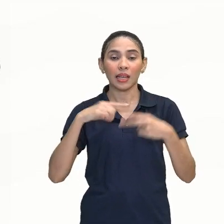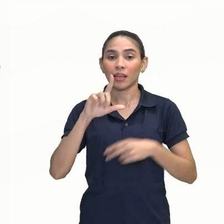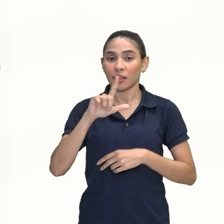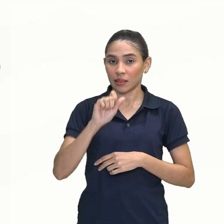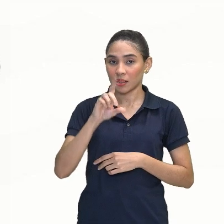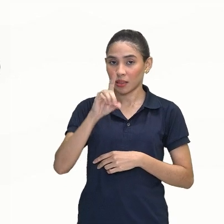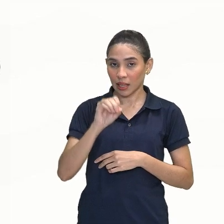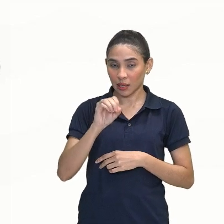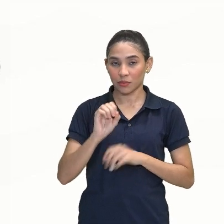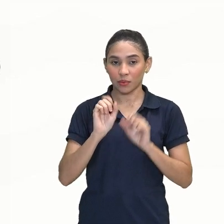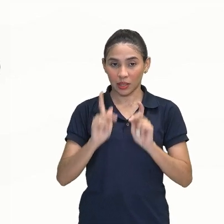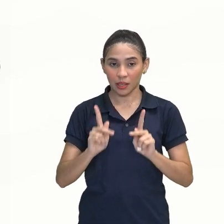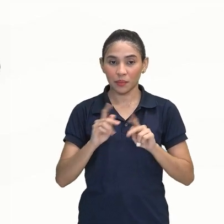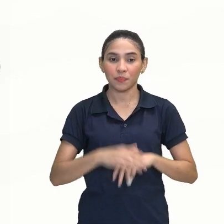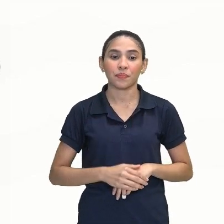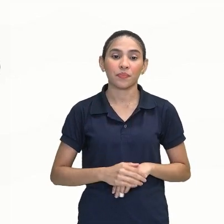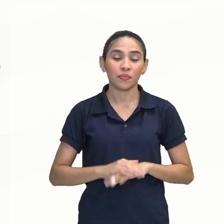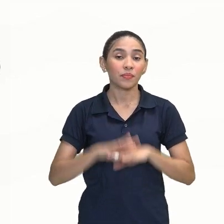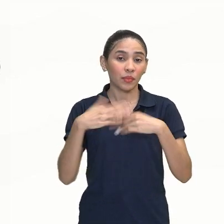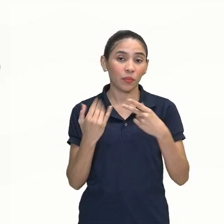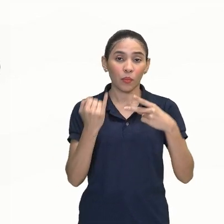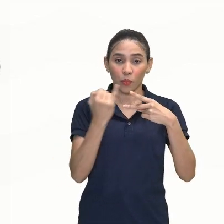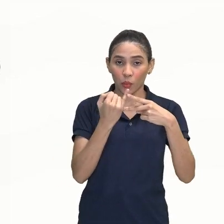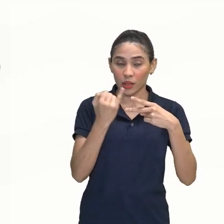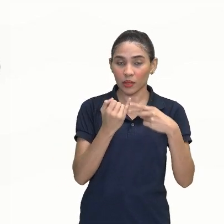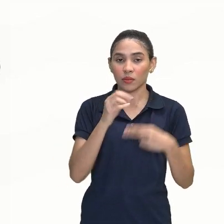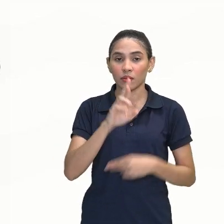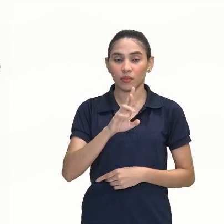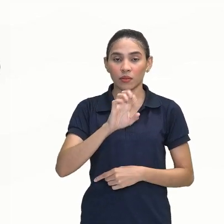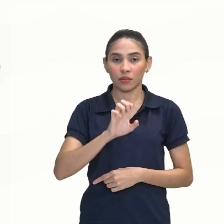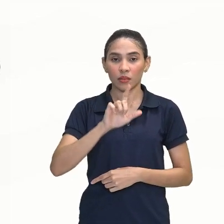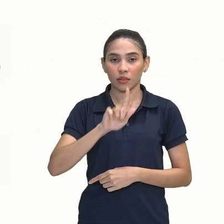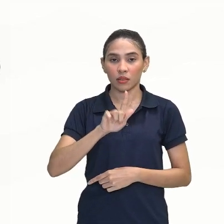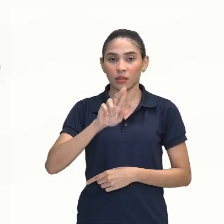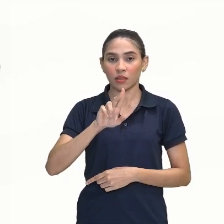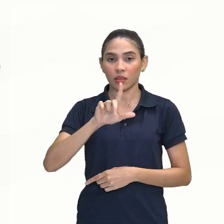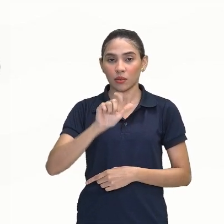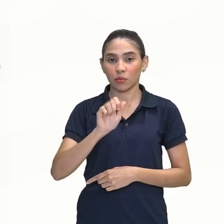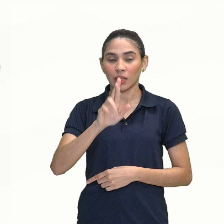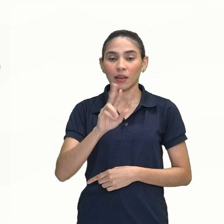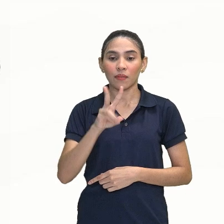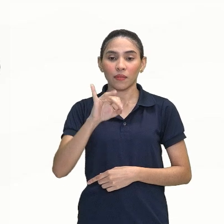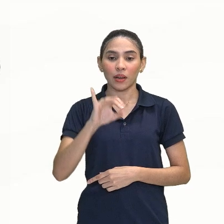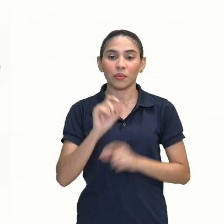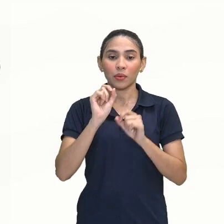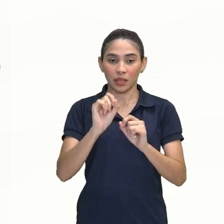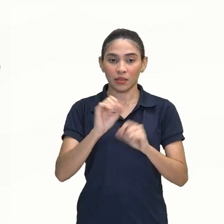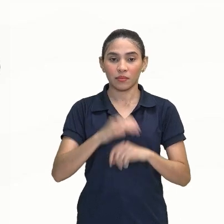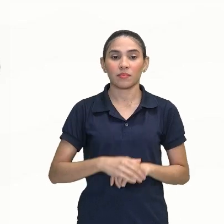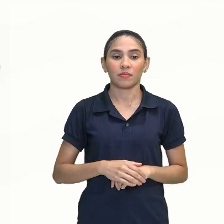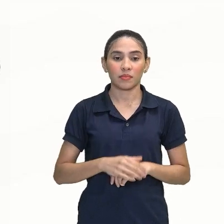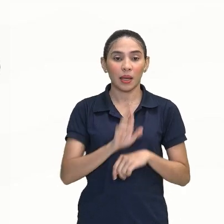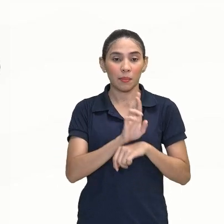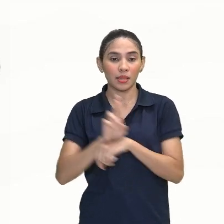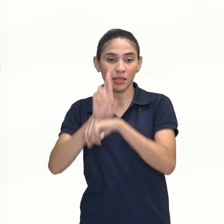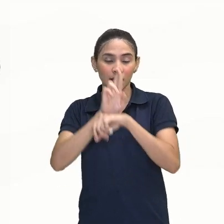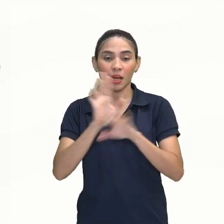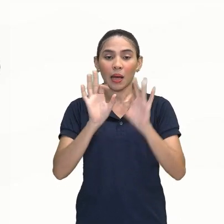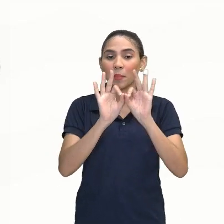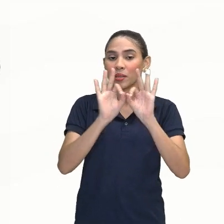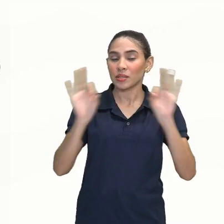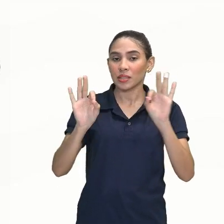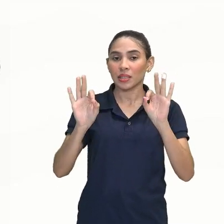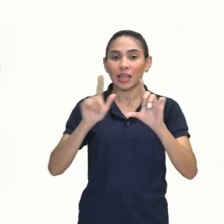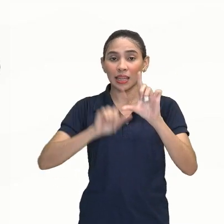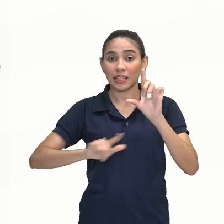lado, certo? E aí, como ele é polígono regular, a gente vai aí simbolizar a medida desse lado